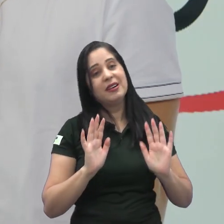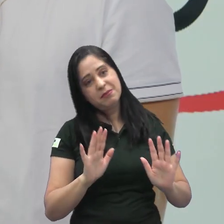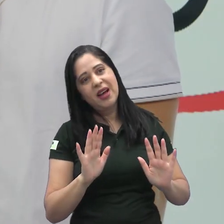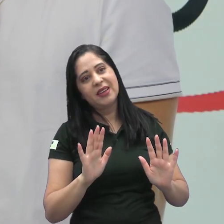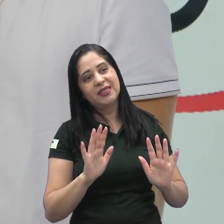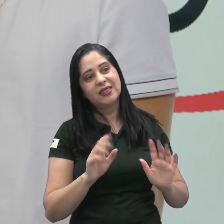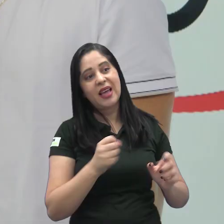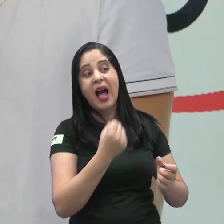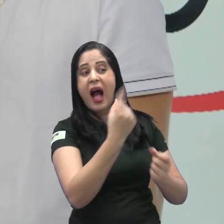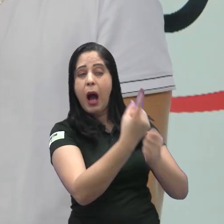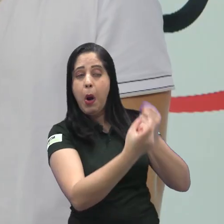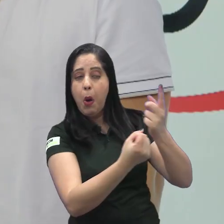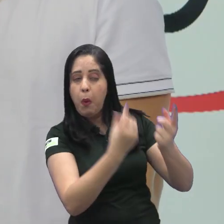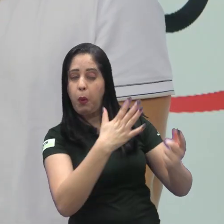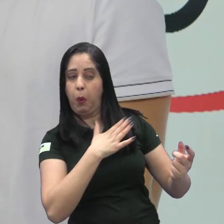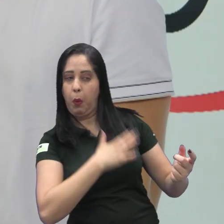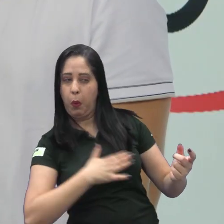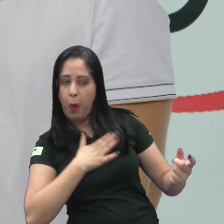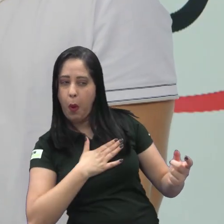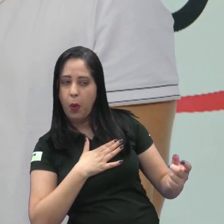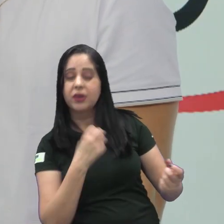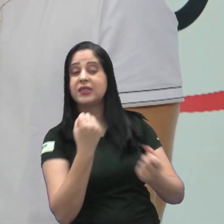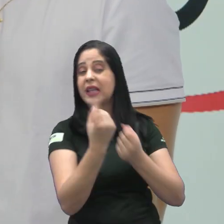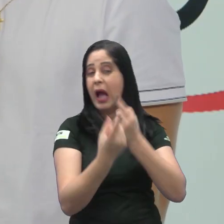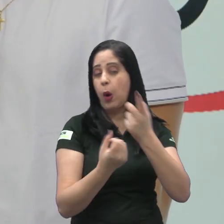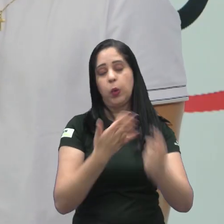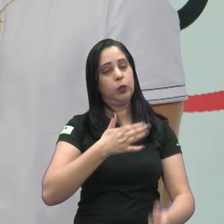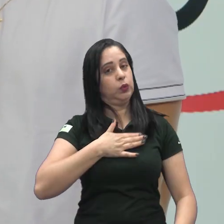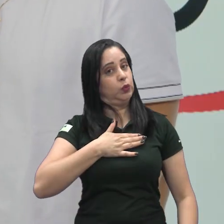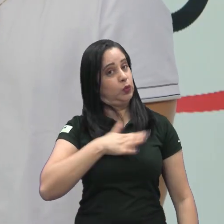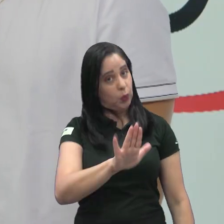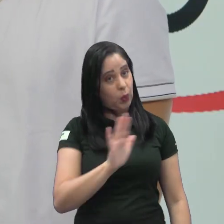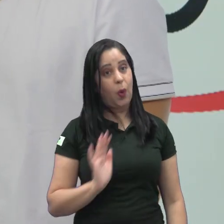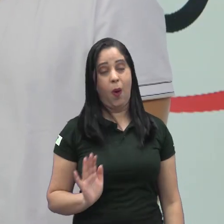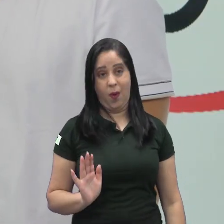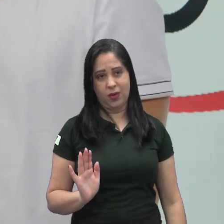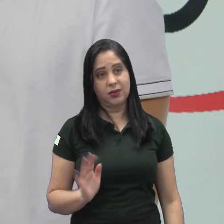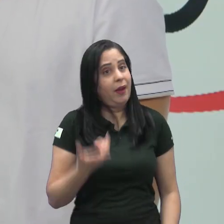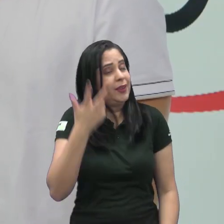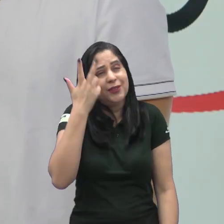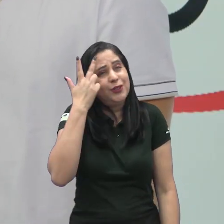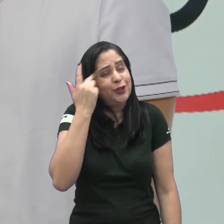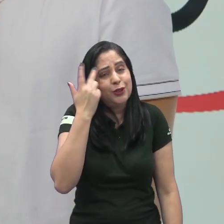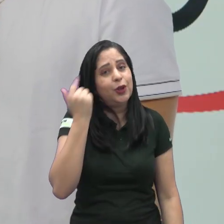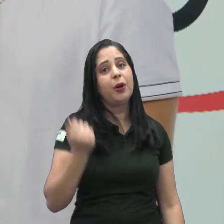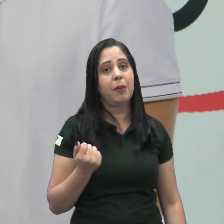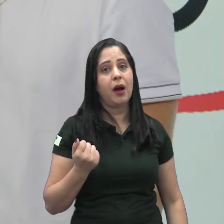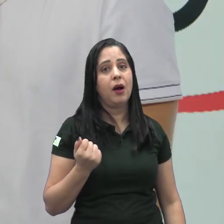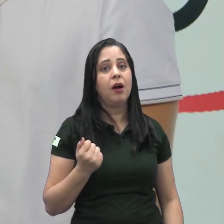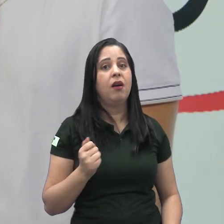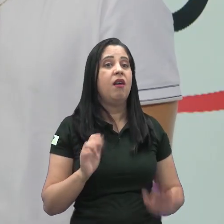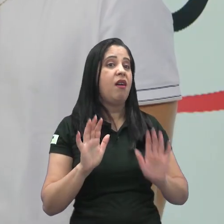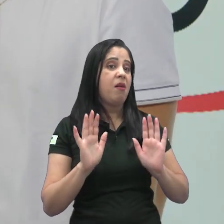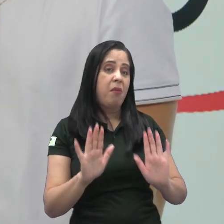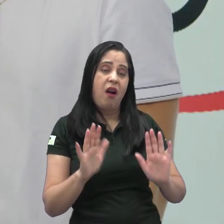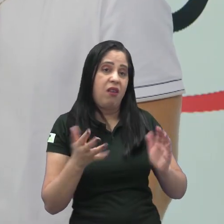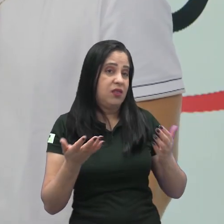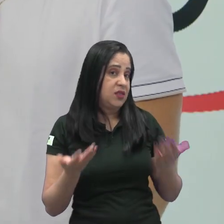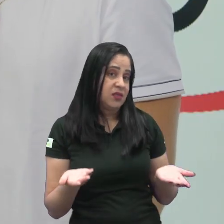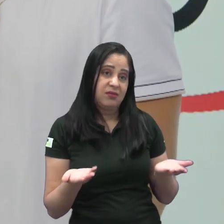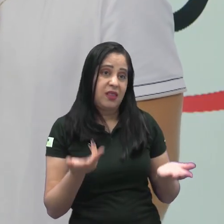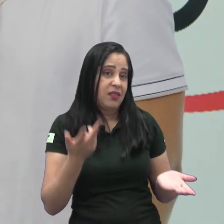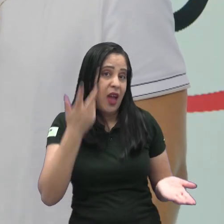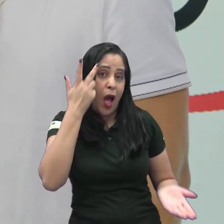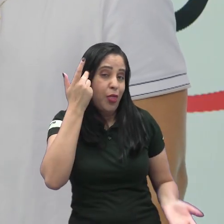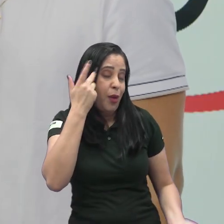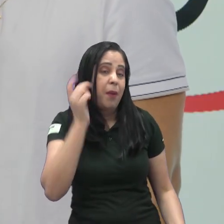vai agradar todo mundo. Vai ter uma galera que vai gostar, a gente luta para que a maioria goste, né? A gente quer agradar, mas tem uma galera que não vai